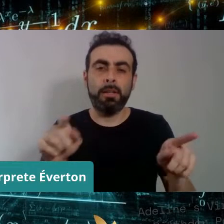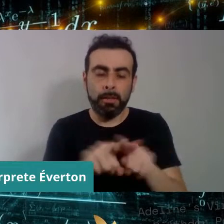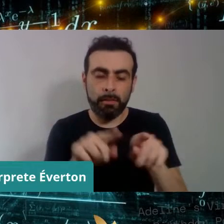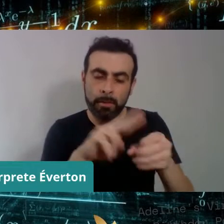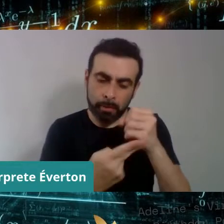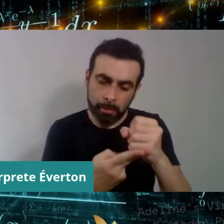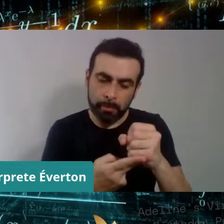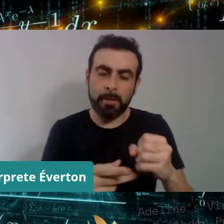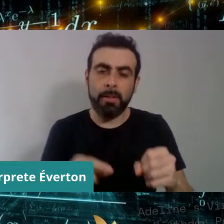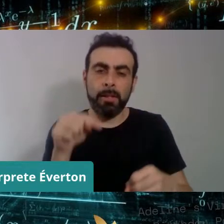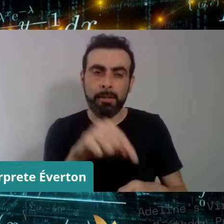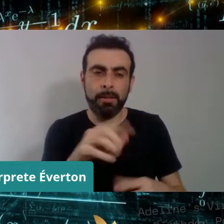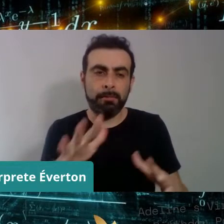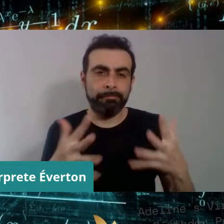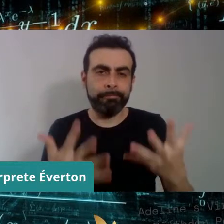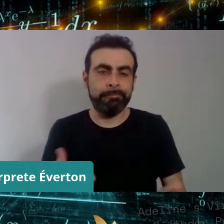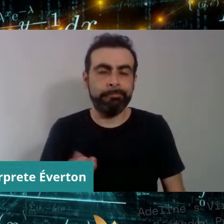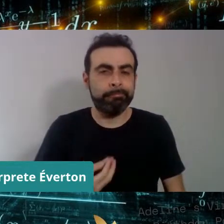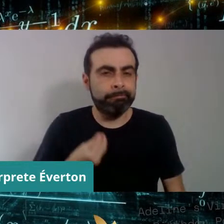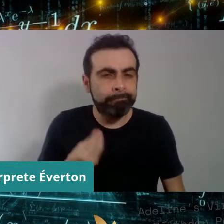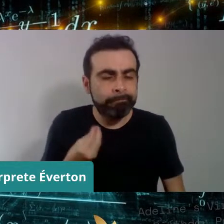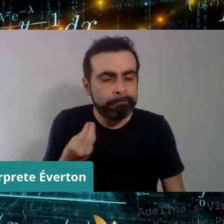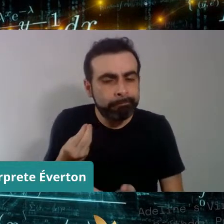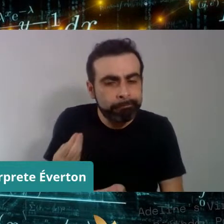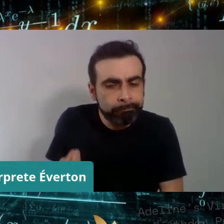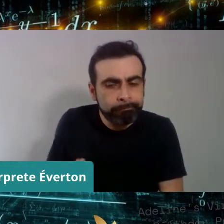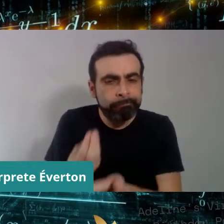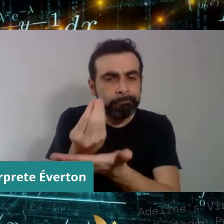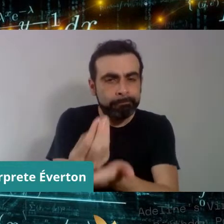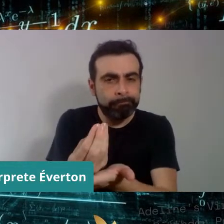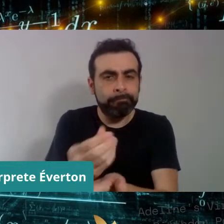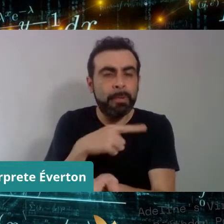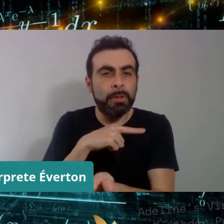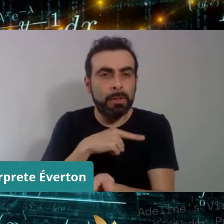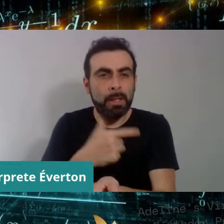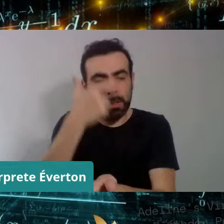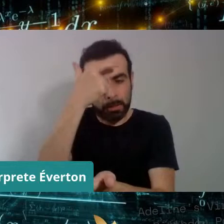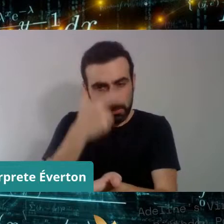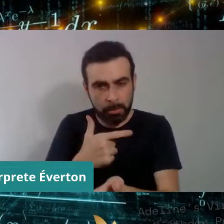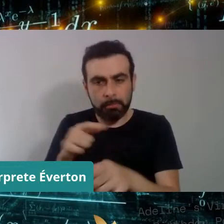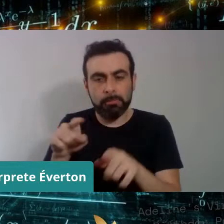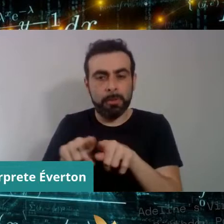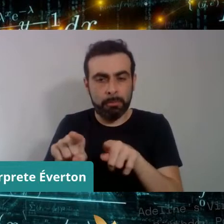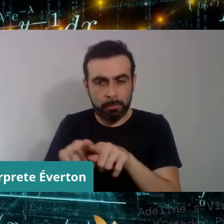enfim, né, deixaram seus frutos aqui. Eu sou fruto